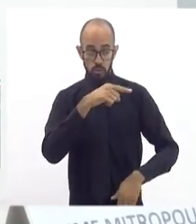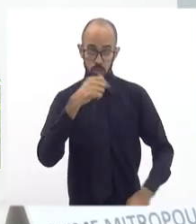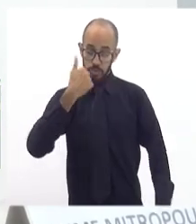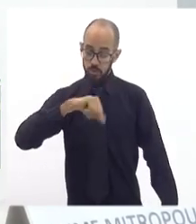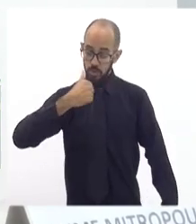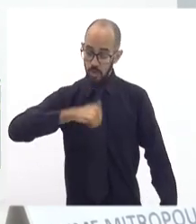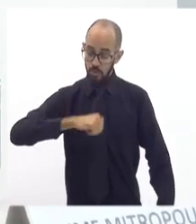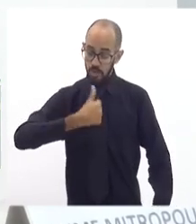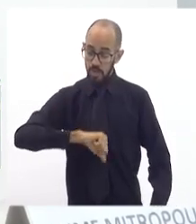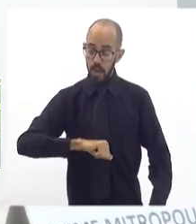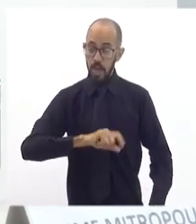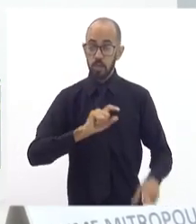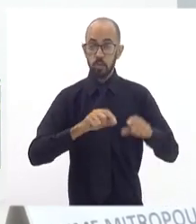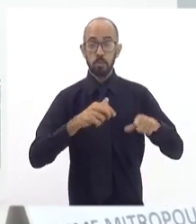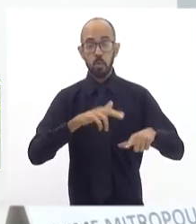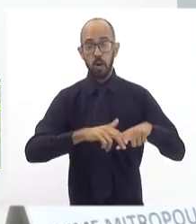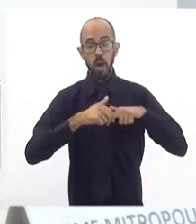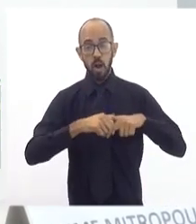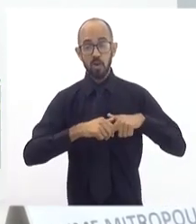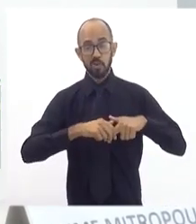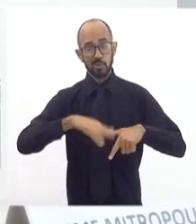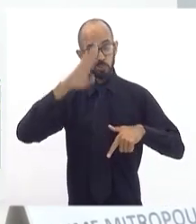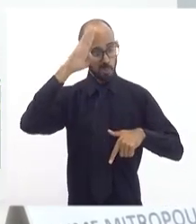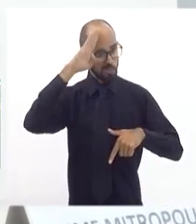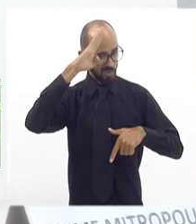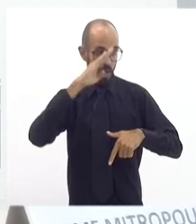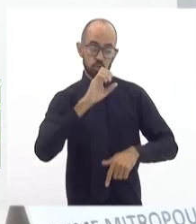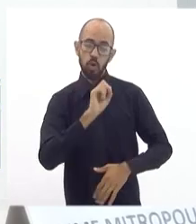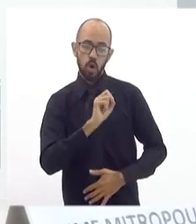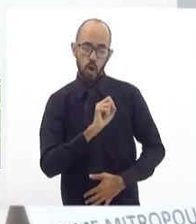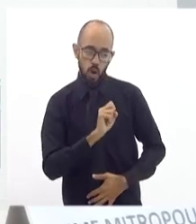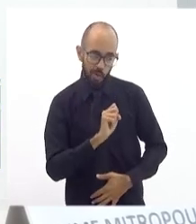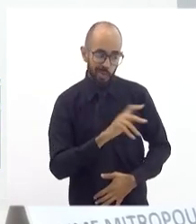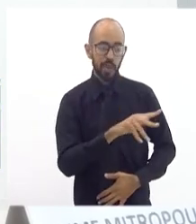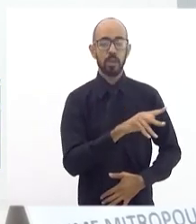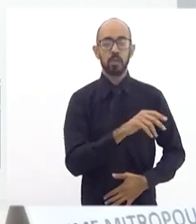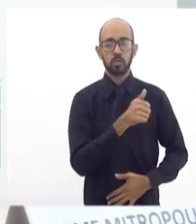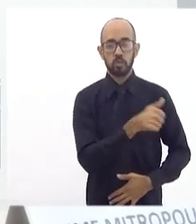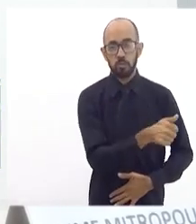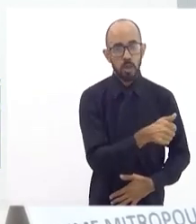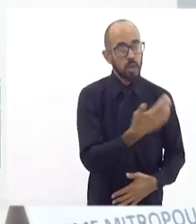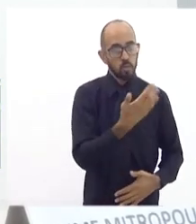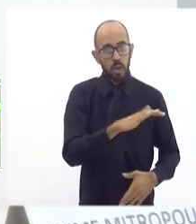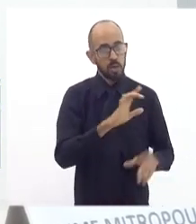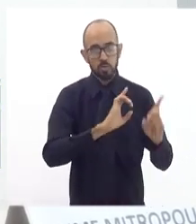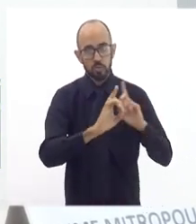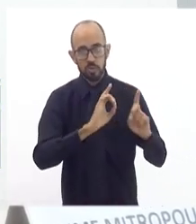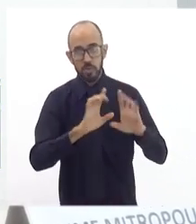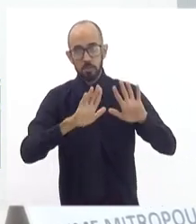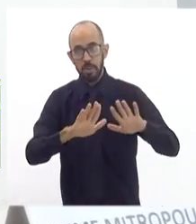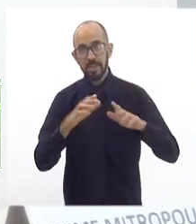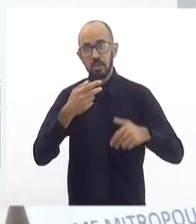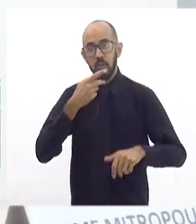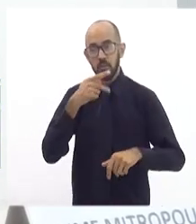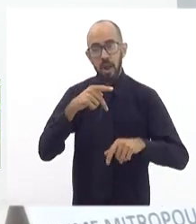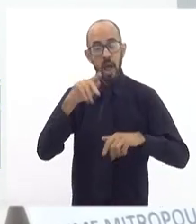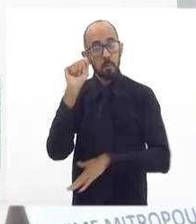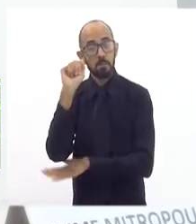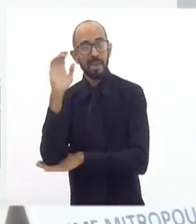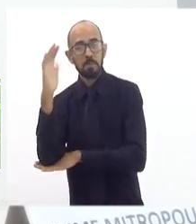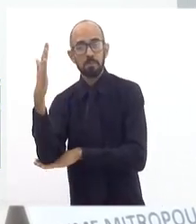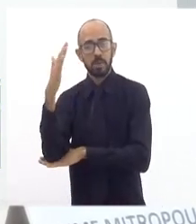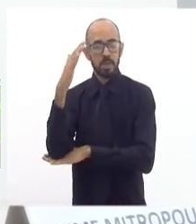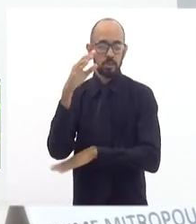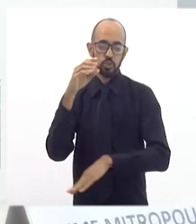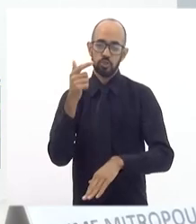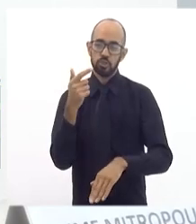prioridade foi lá por decreto eu não vou discutir isso só quero discutir a questão o meio ambiente